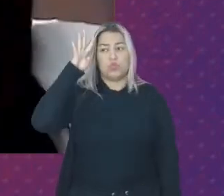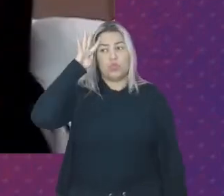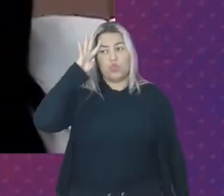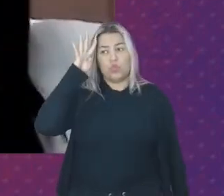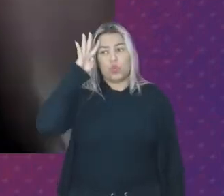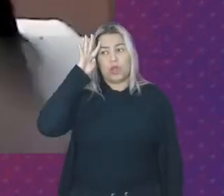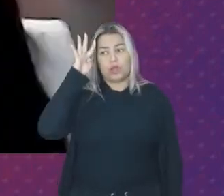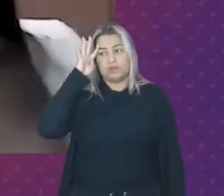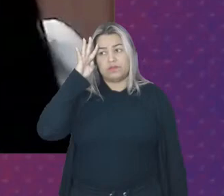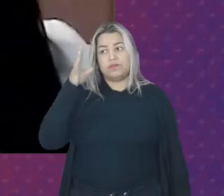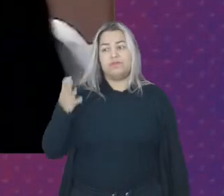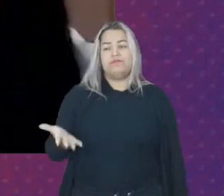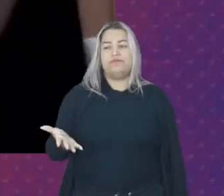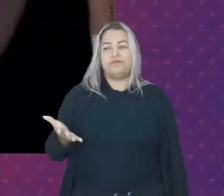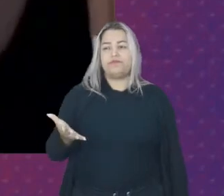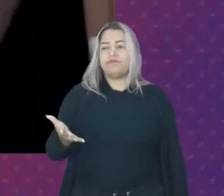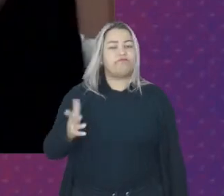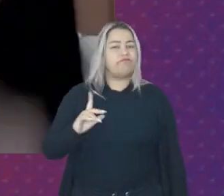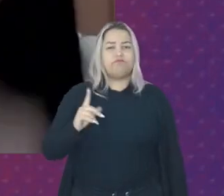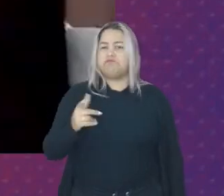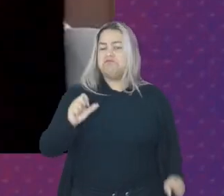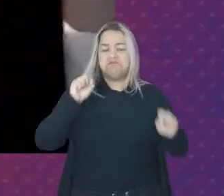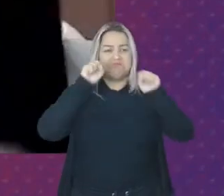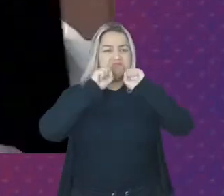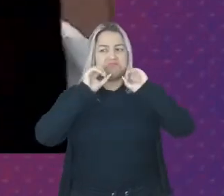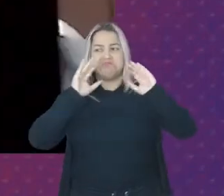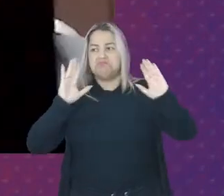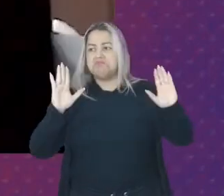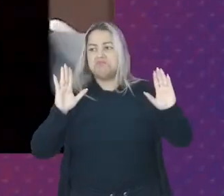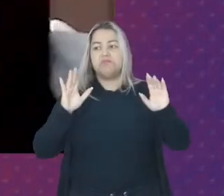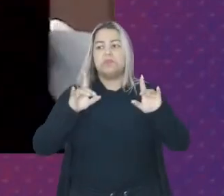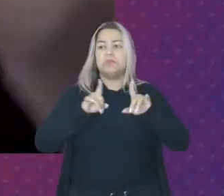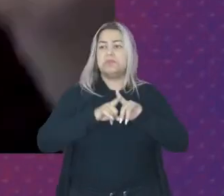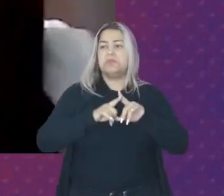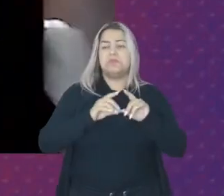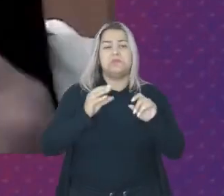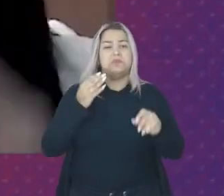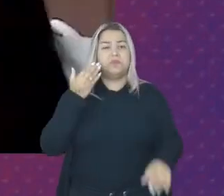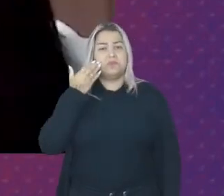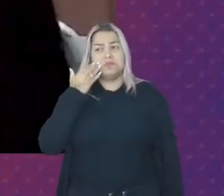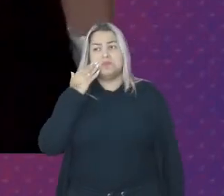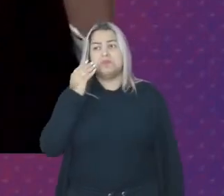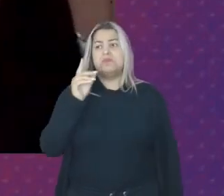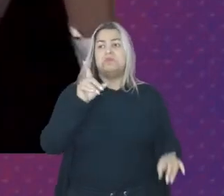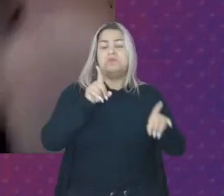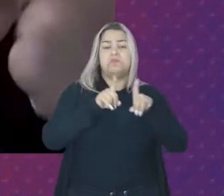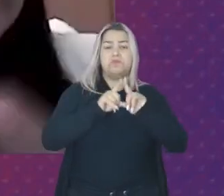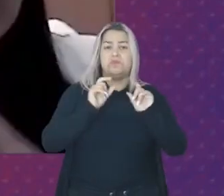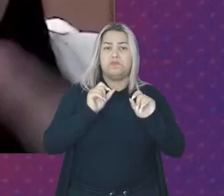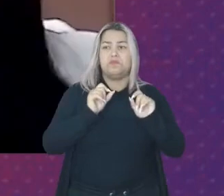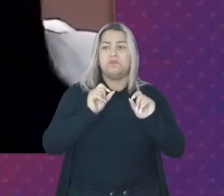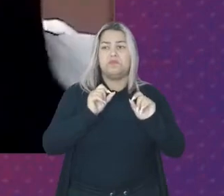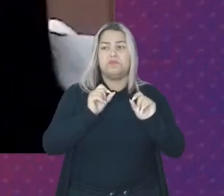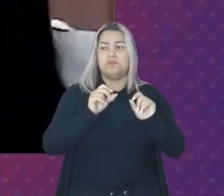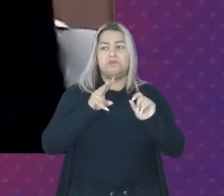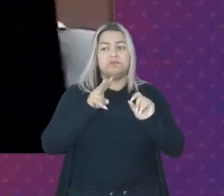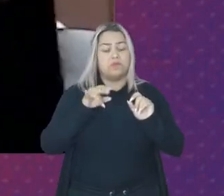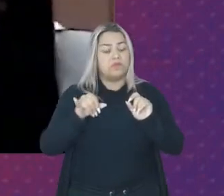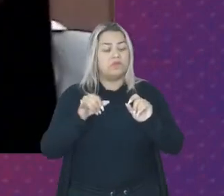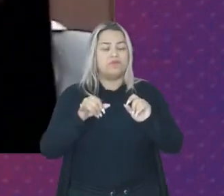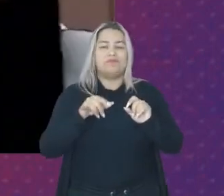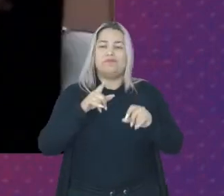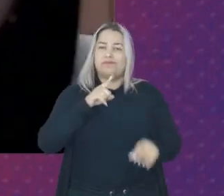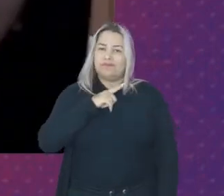quarta-feira, o seu posicionamento não está claro, não está sendo bem marcado e, consequentemente, você vai